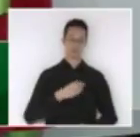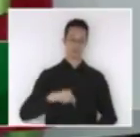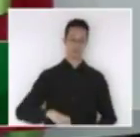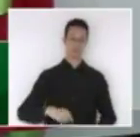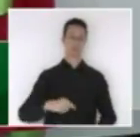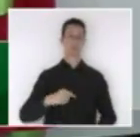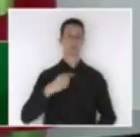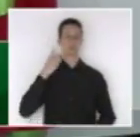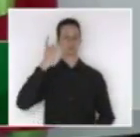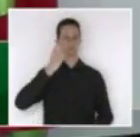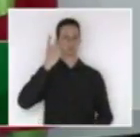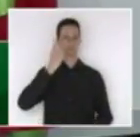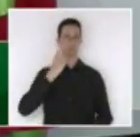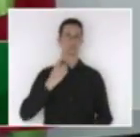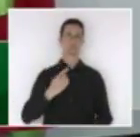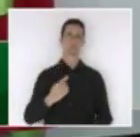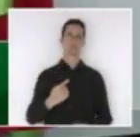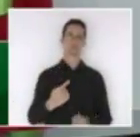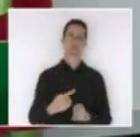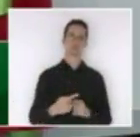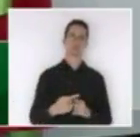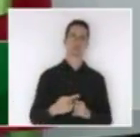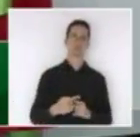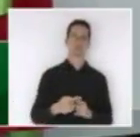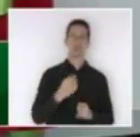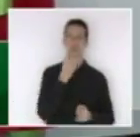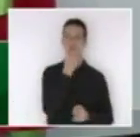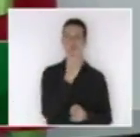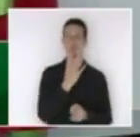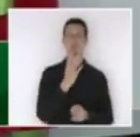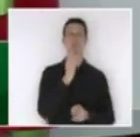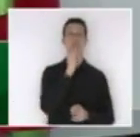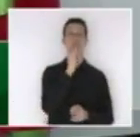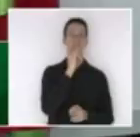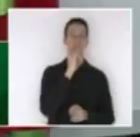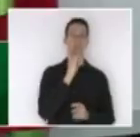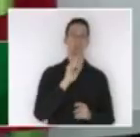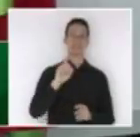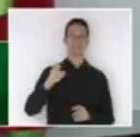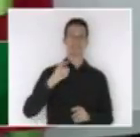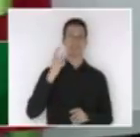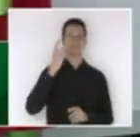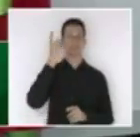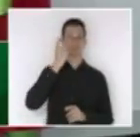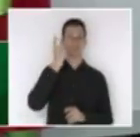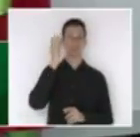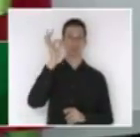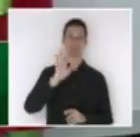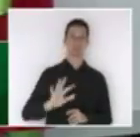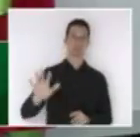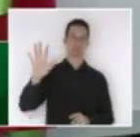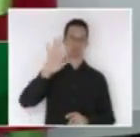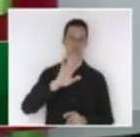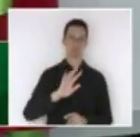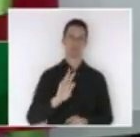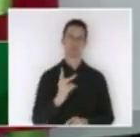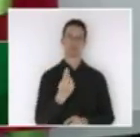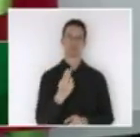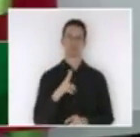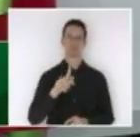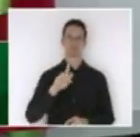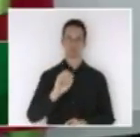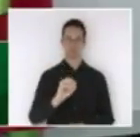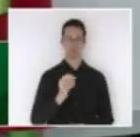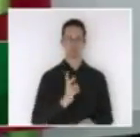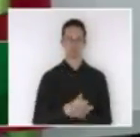dos bons exemplos que o ex-deputado federal Hugo Bill sempre manteve com a agricultura e com os técnicos agrícolas.